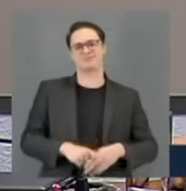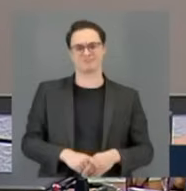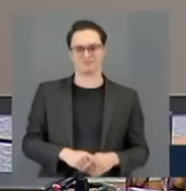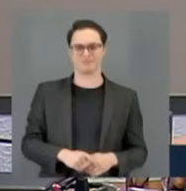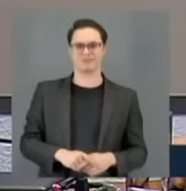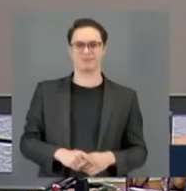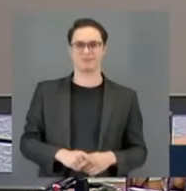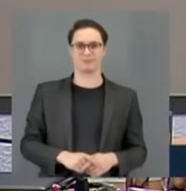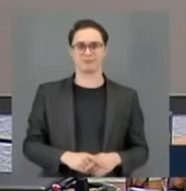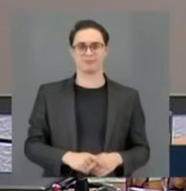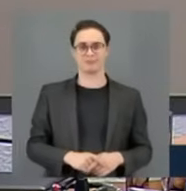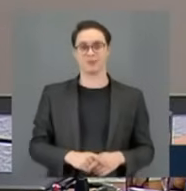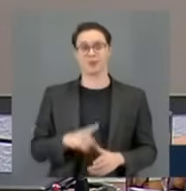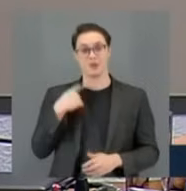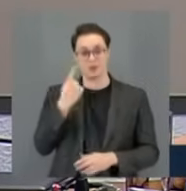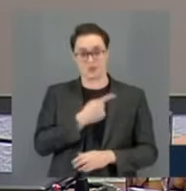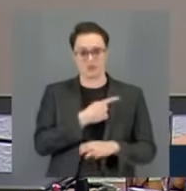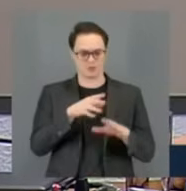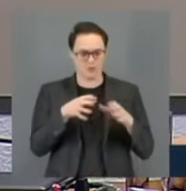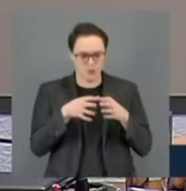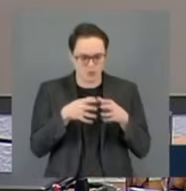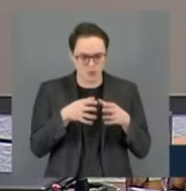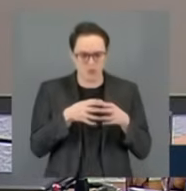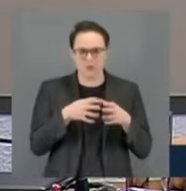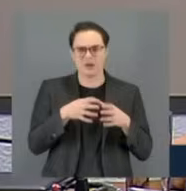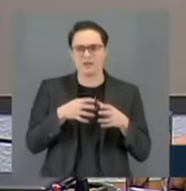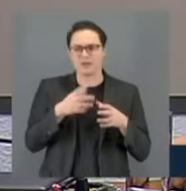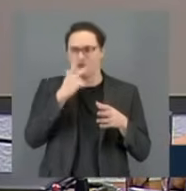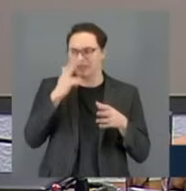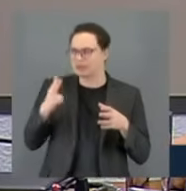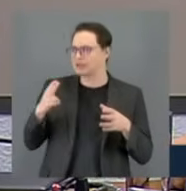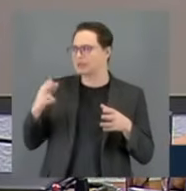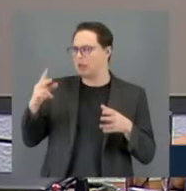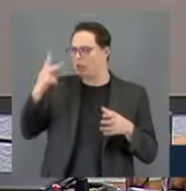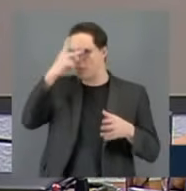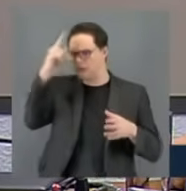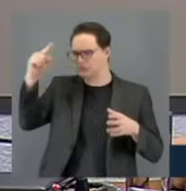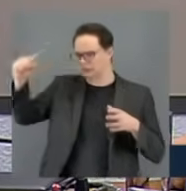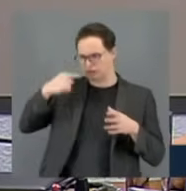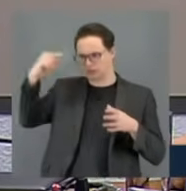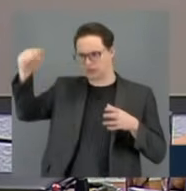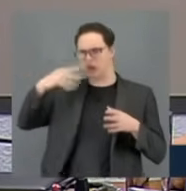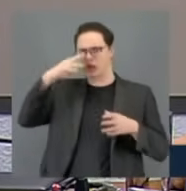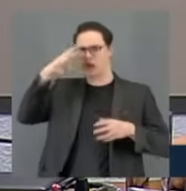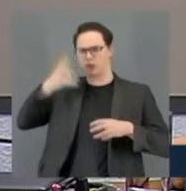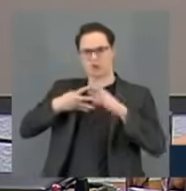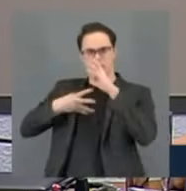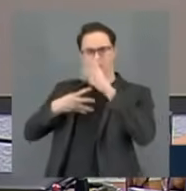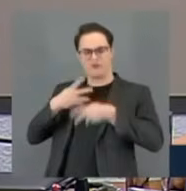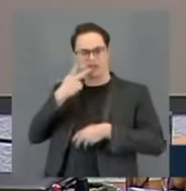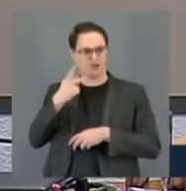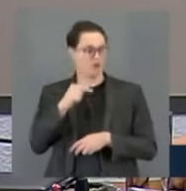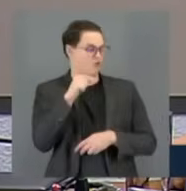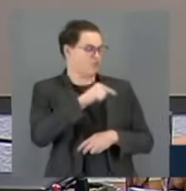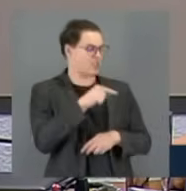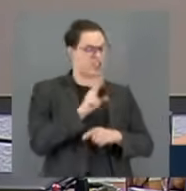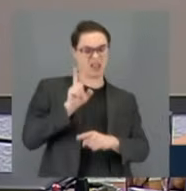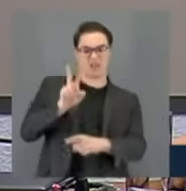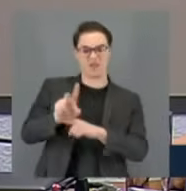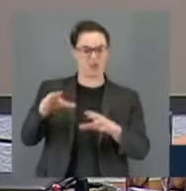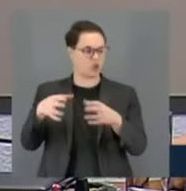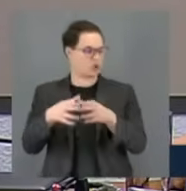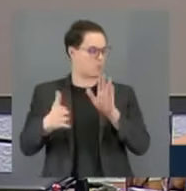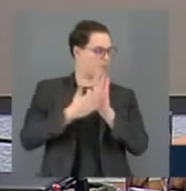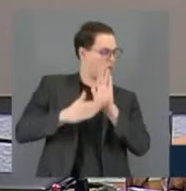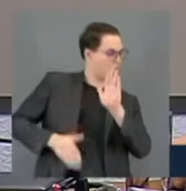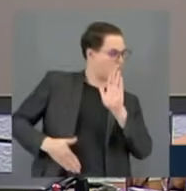E nossa equipe passou a ser atacada a partir disso, sendo acusados de sermos defensores de facção criminosa.